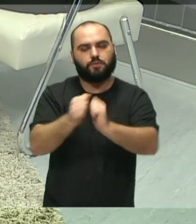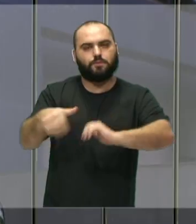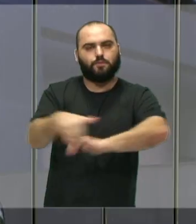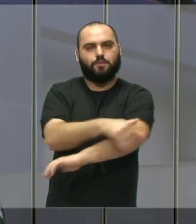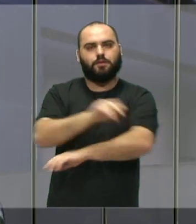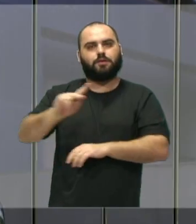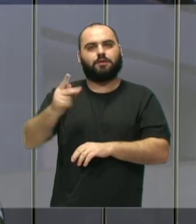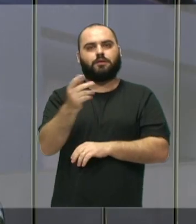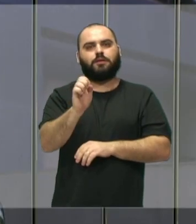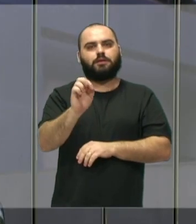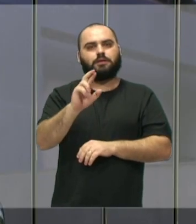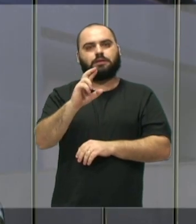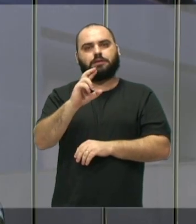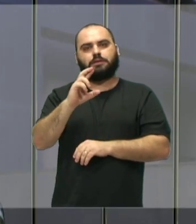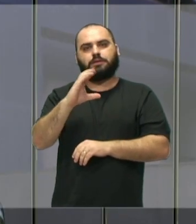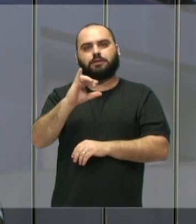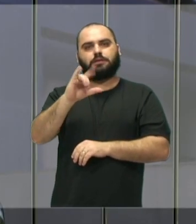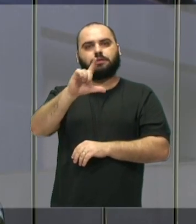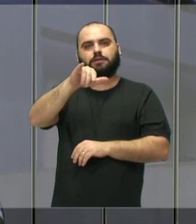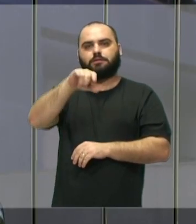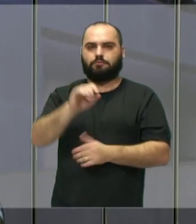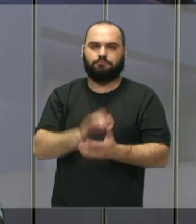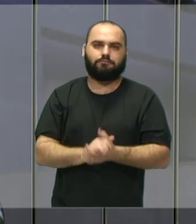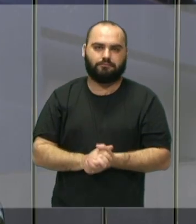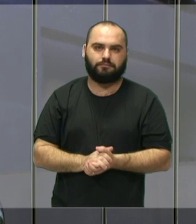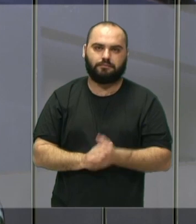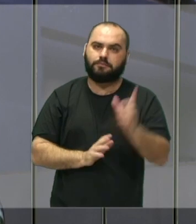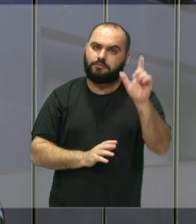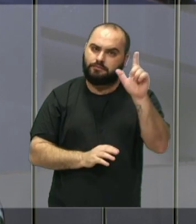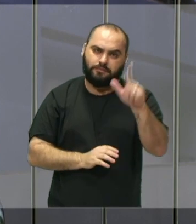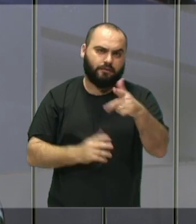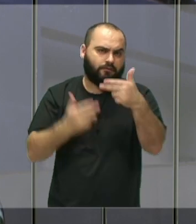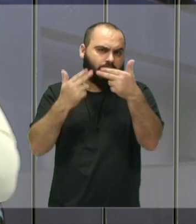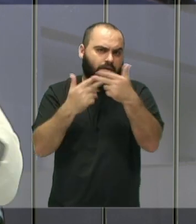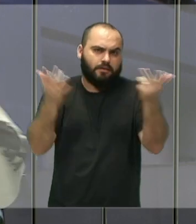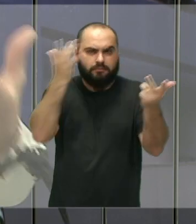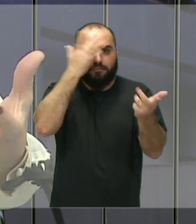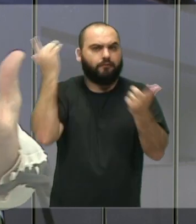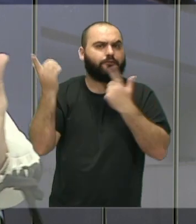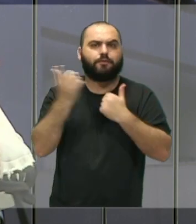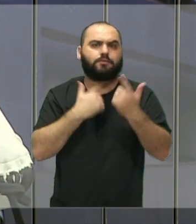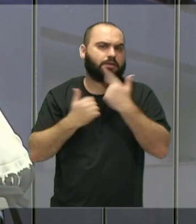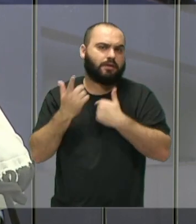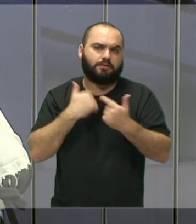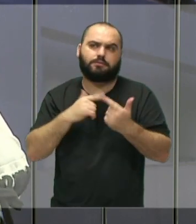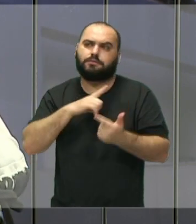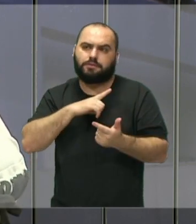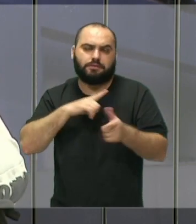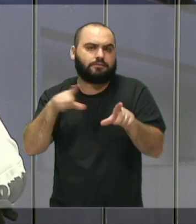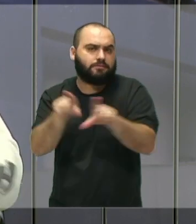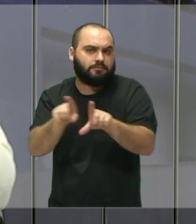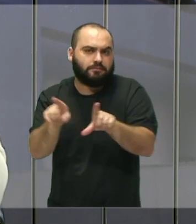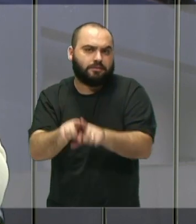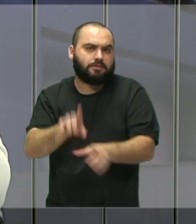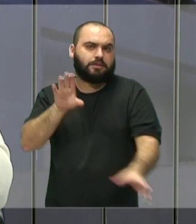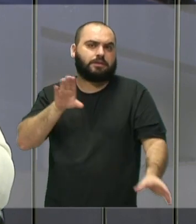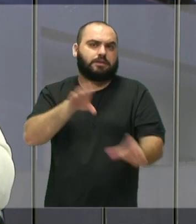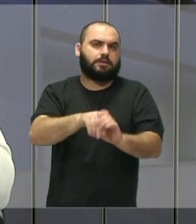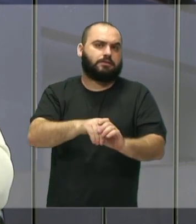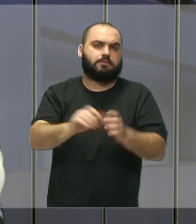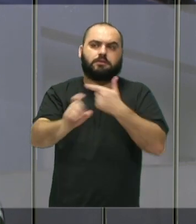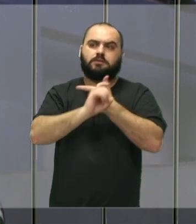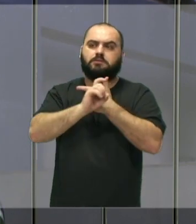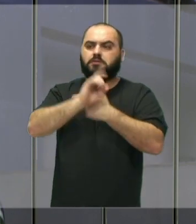porque também é um desejo, né? Essa praça é um desejo de muitas pessoas. Ela não era um desejo de muitas pessoas dentro do executivo, não era